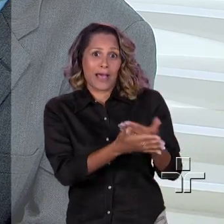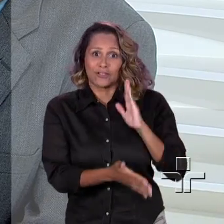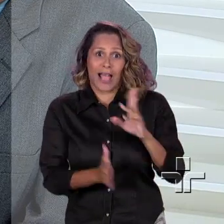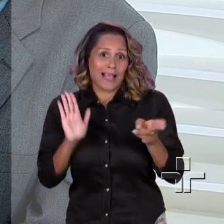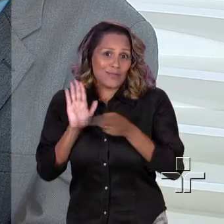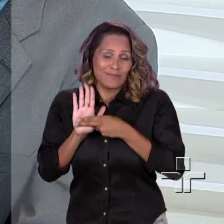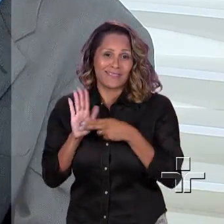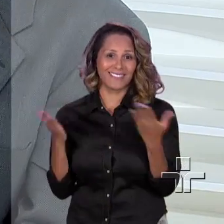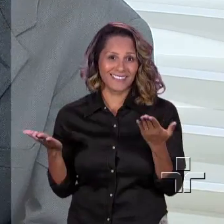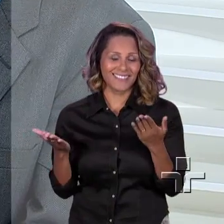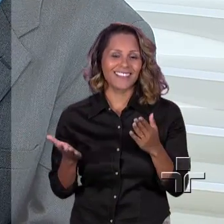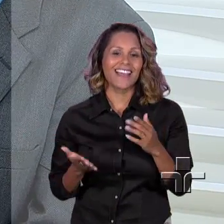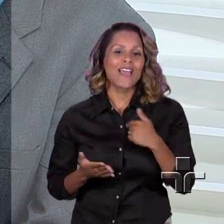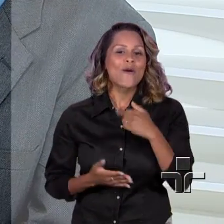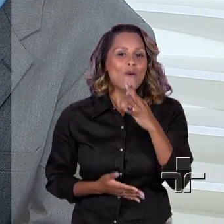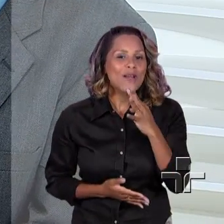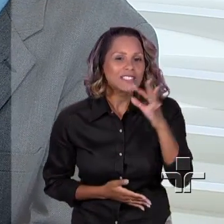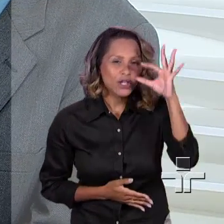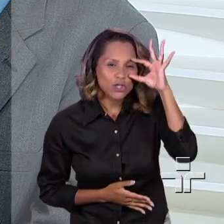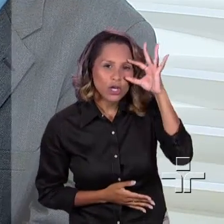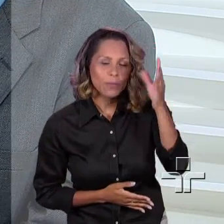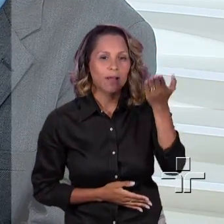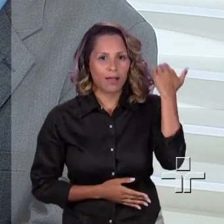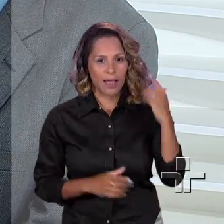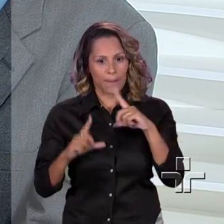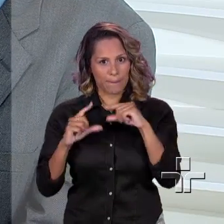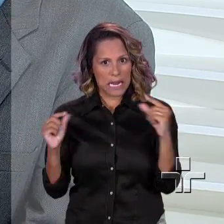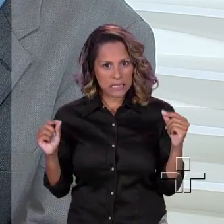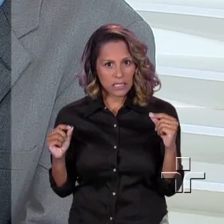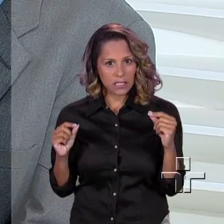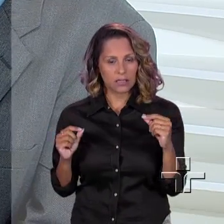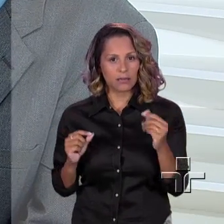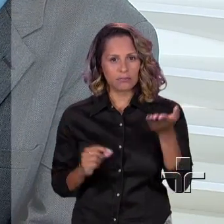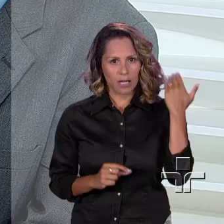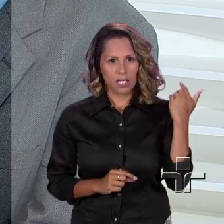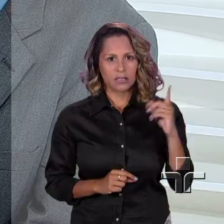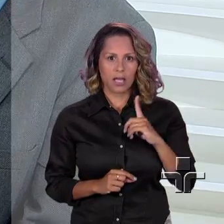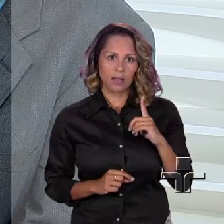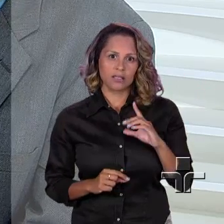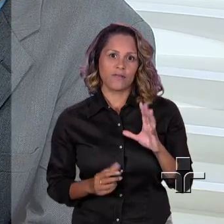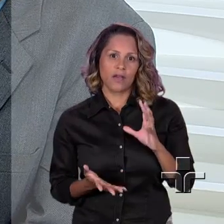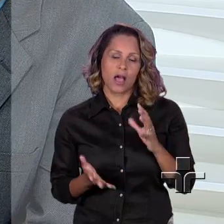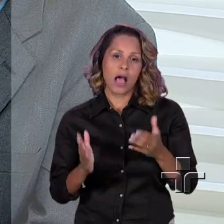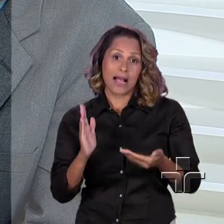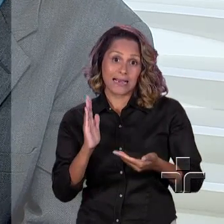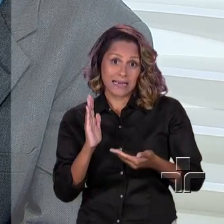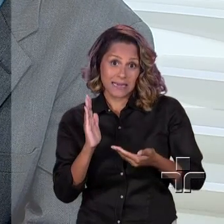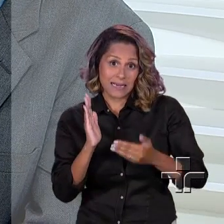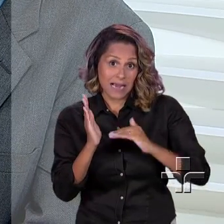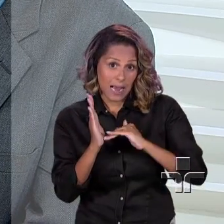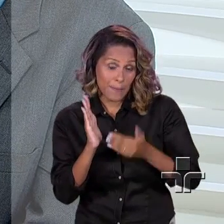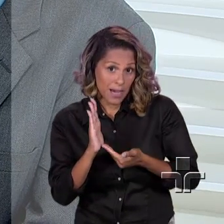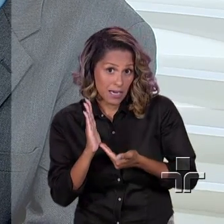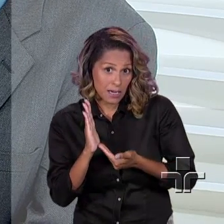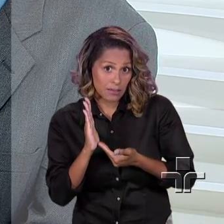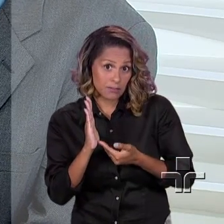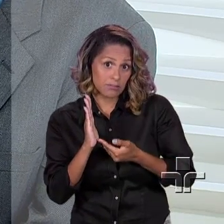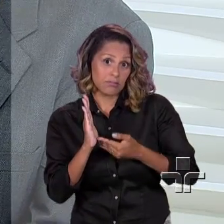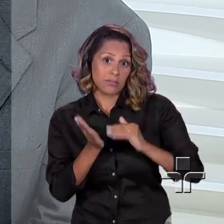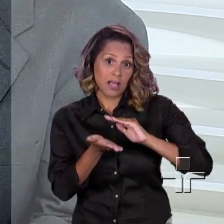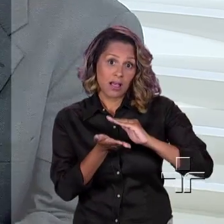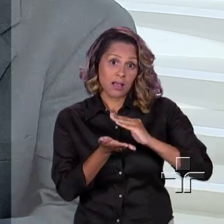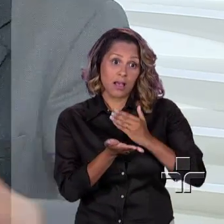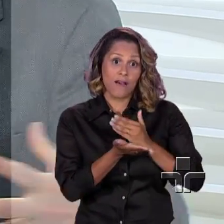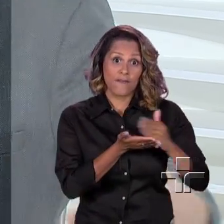Brasília, depois do afastamento dela, da Câmara de Deputados, em junho, com um grupo de historiadores que foram para o Palácio da Alvorada. E foi chamada